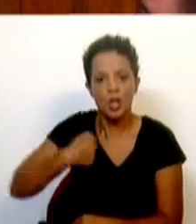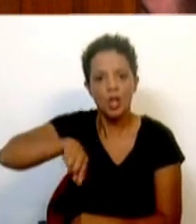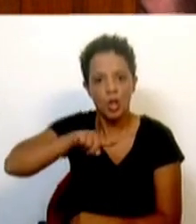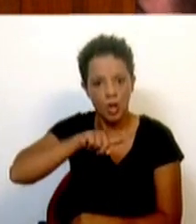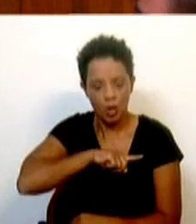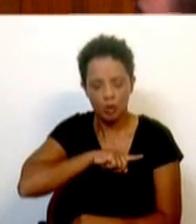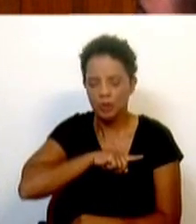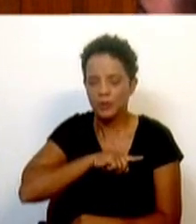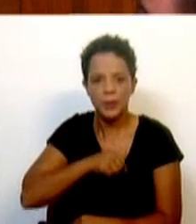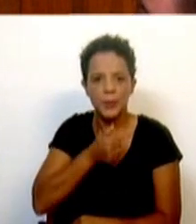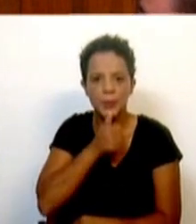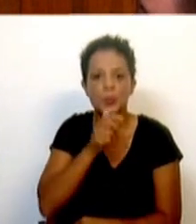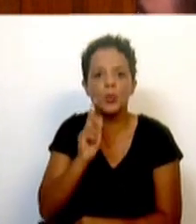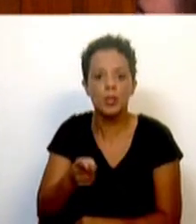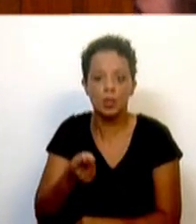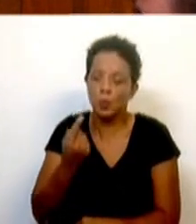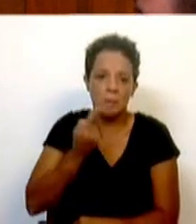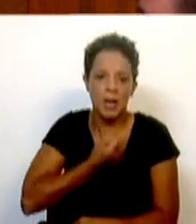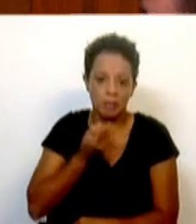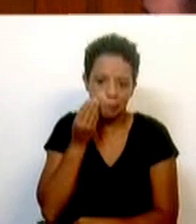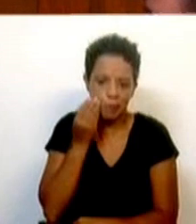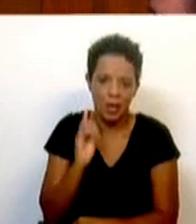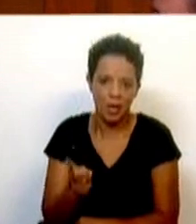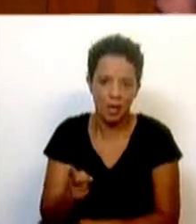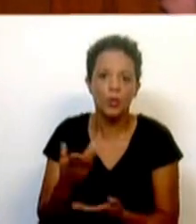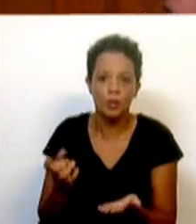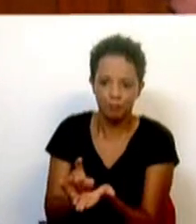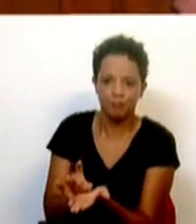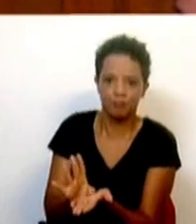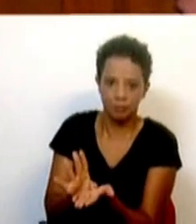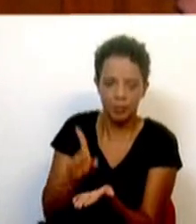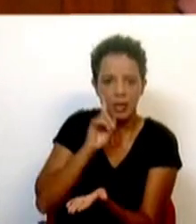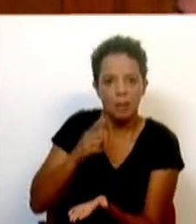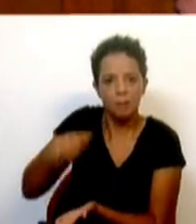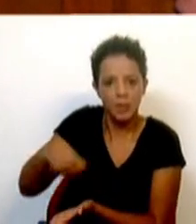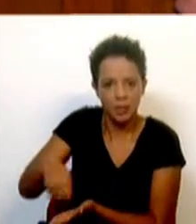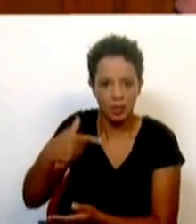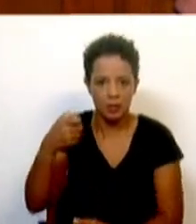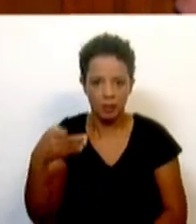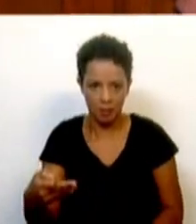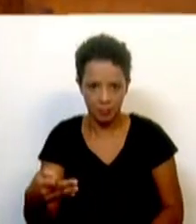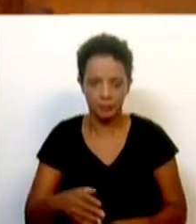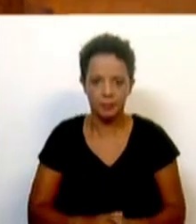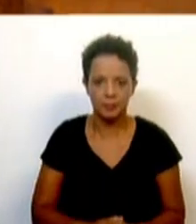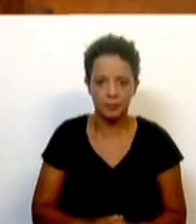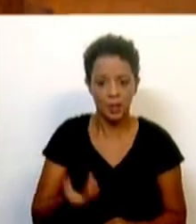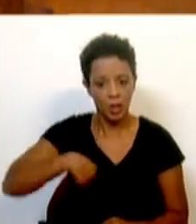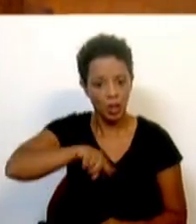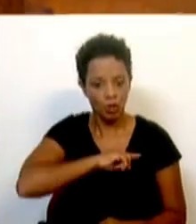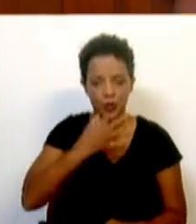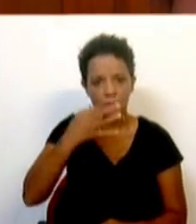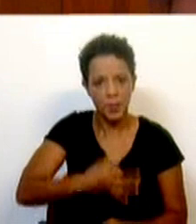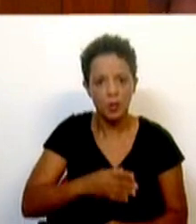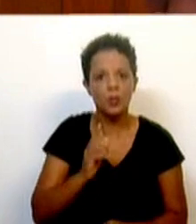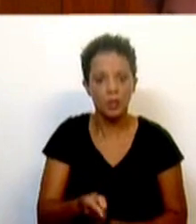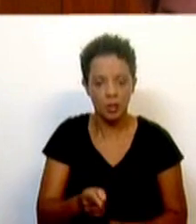fizemos a única coisa que tínhamos a fazer, demitir a Presidente da TAP. E estamos certos